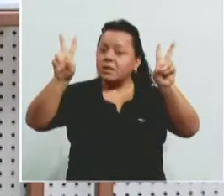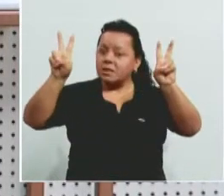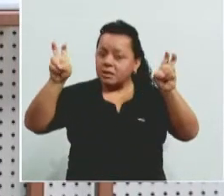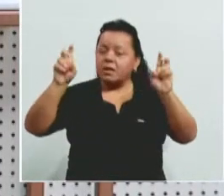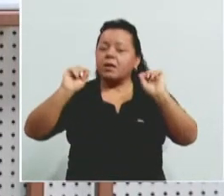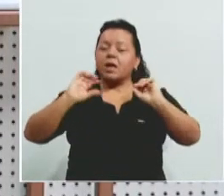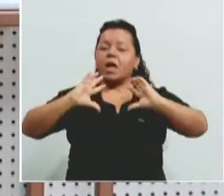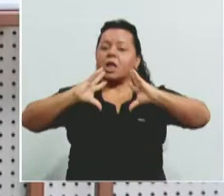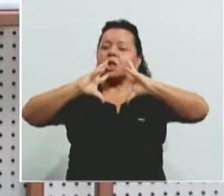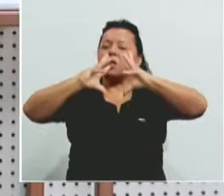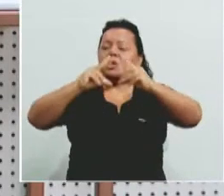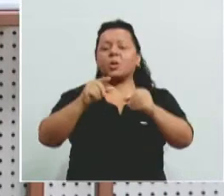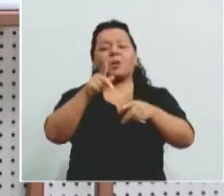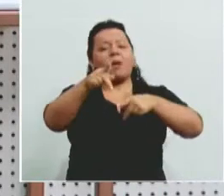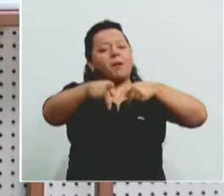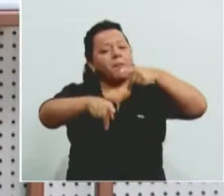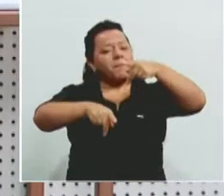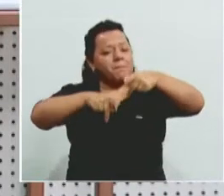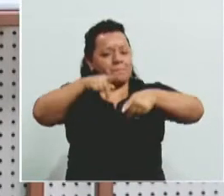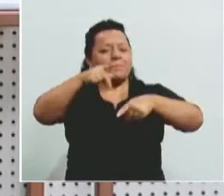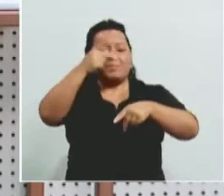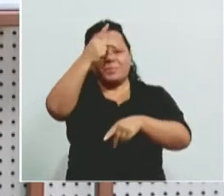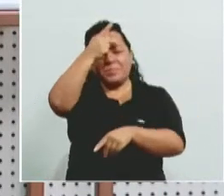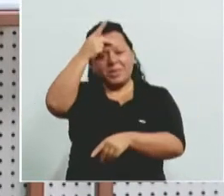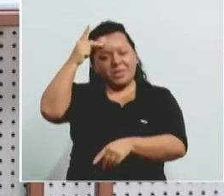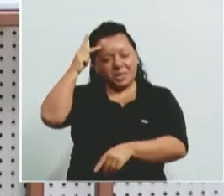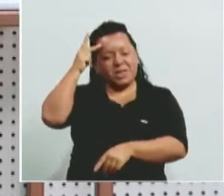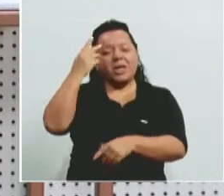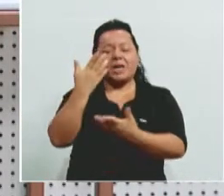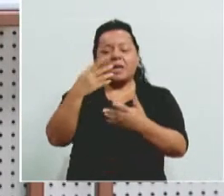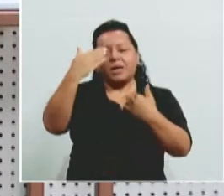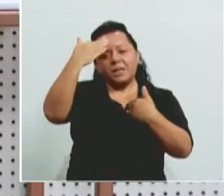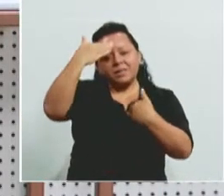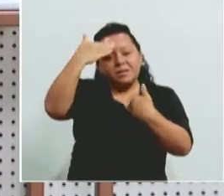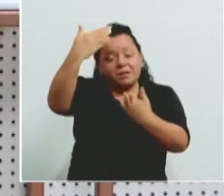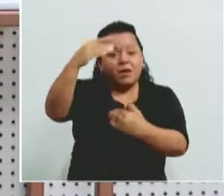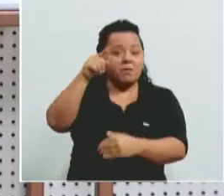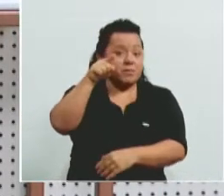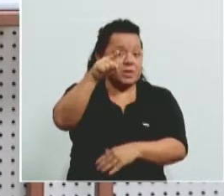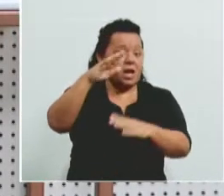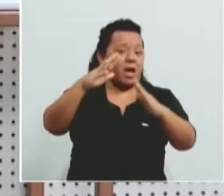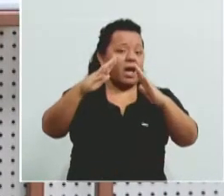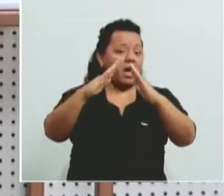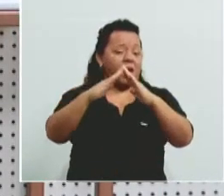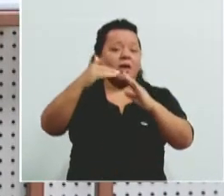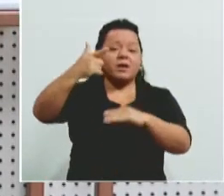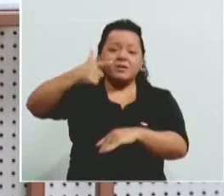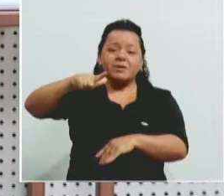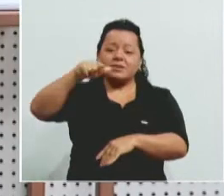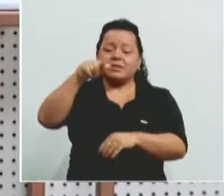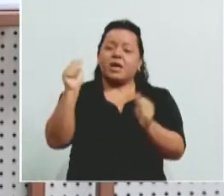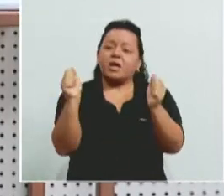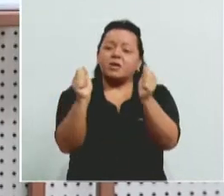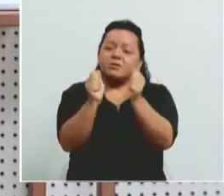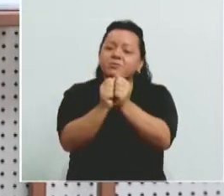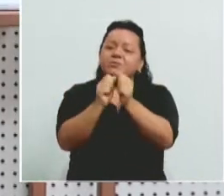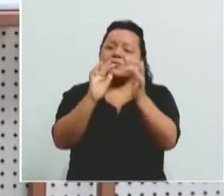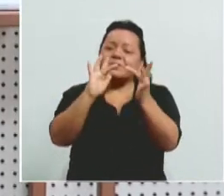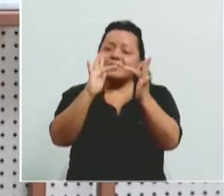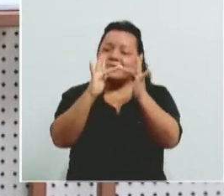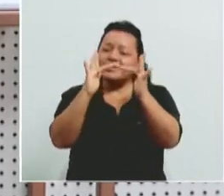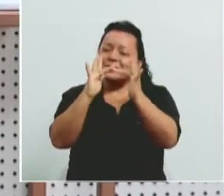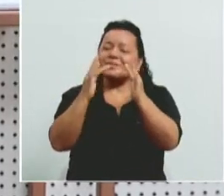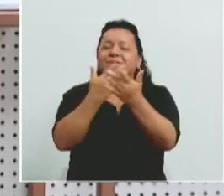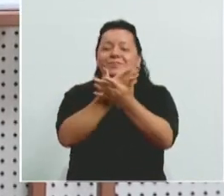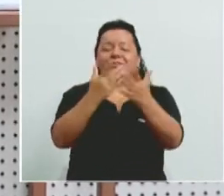todos os públicos, viu? E agradecer a você de casa, mais uma vez, que está aqui conectado, juntinho conosco na tela da